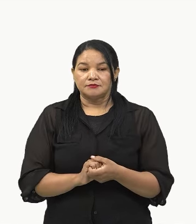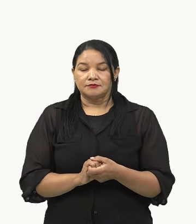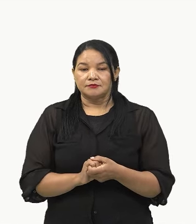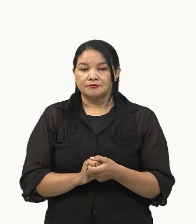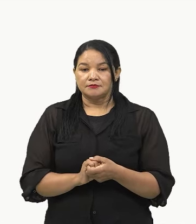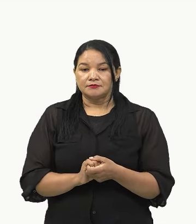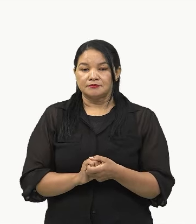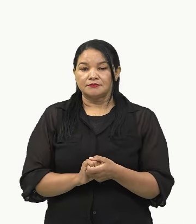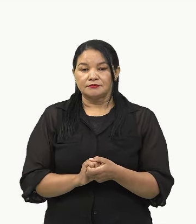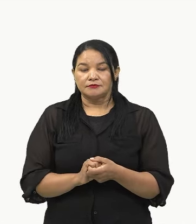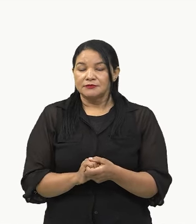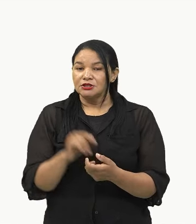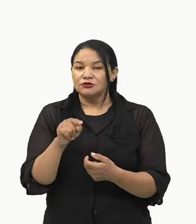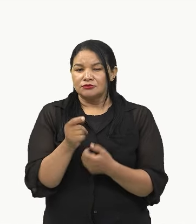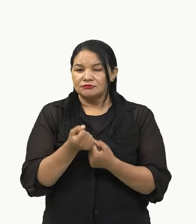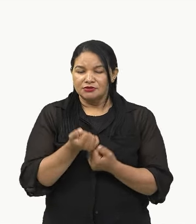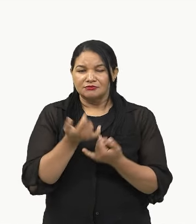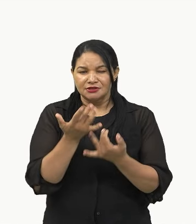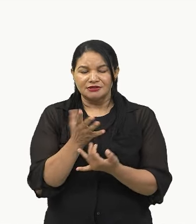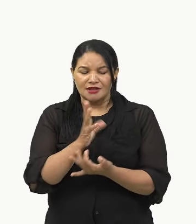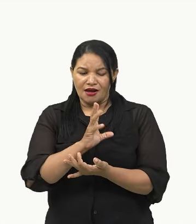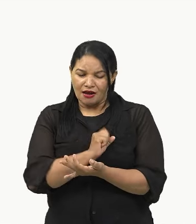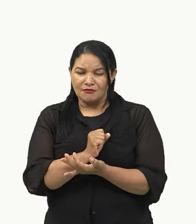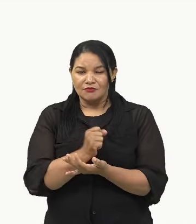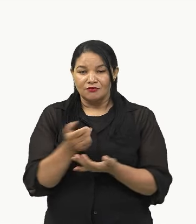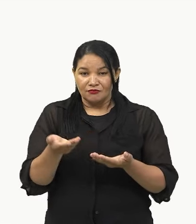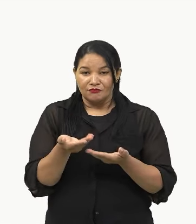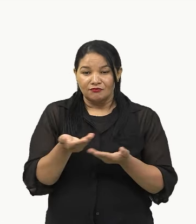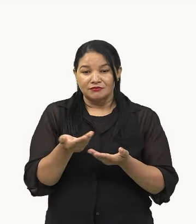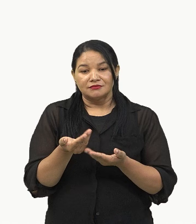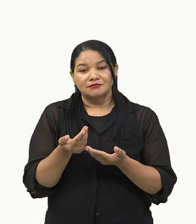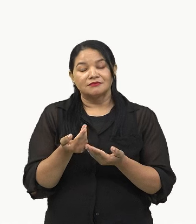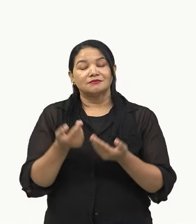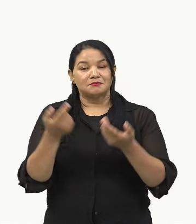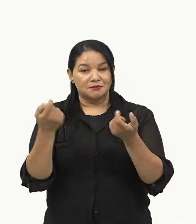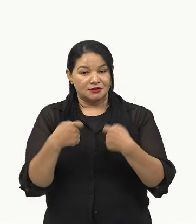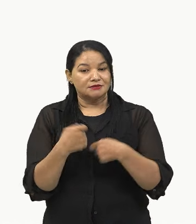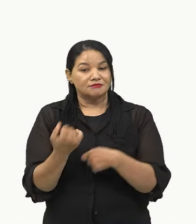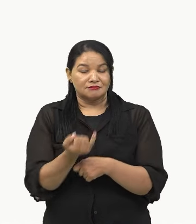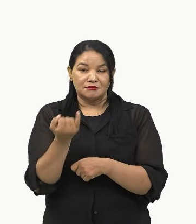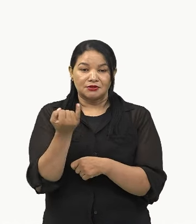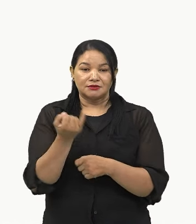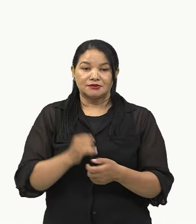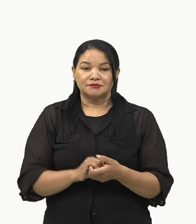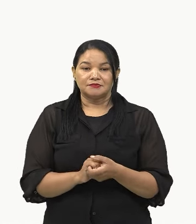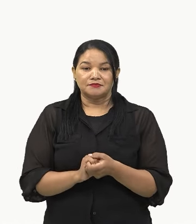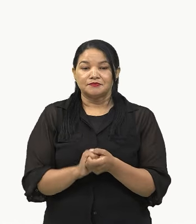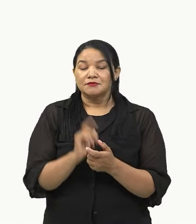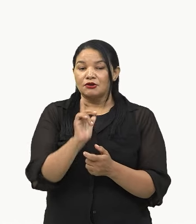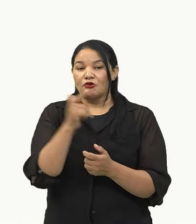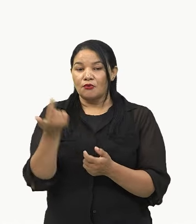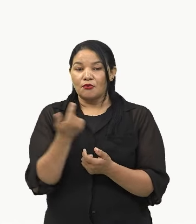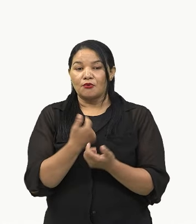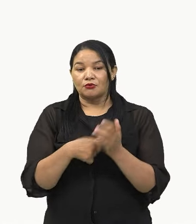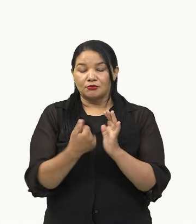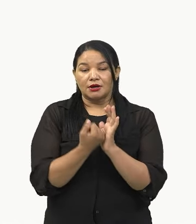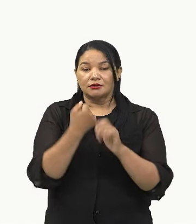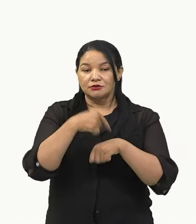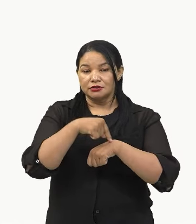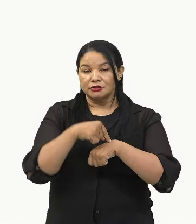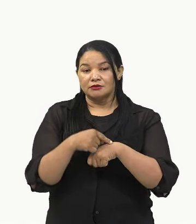tem expressado quanto a ama ultimamente? E fazer isso aí é importante. Temos aqui este